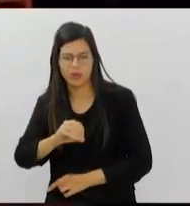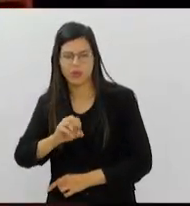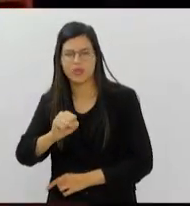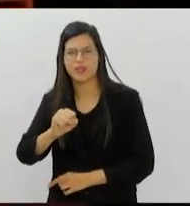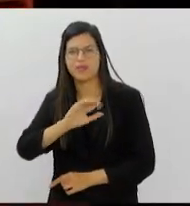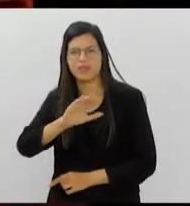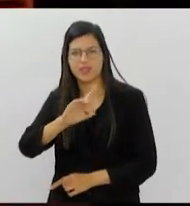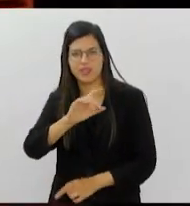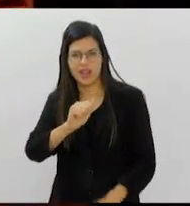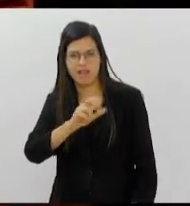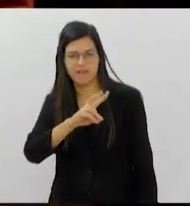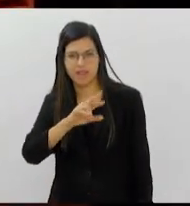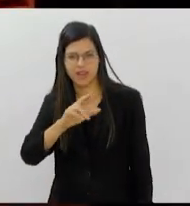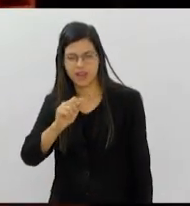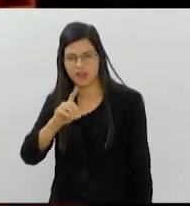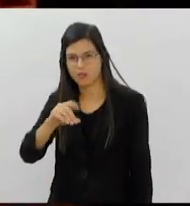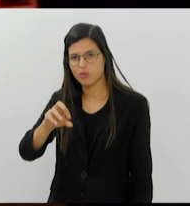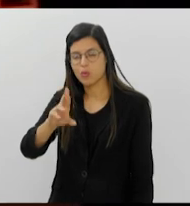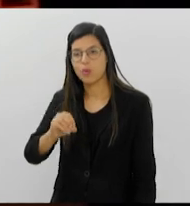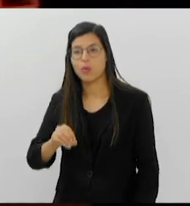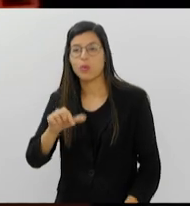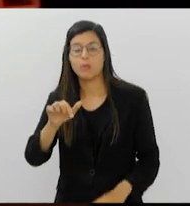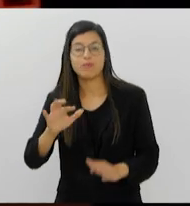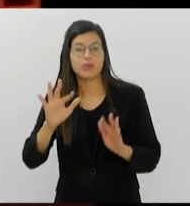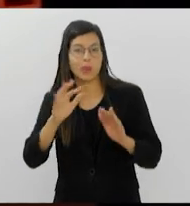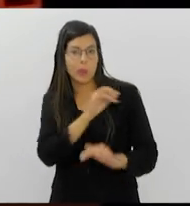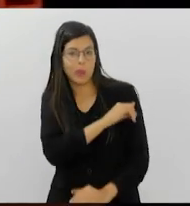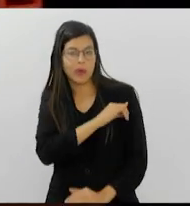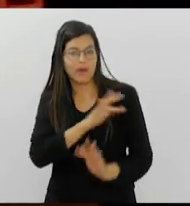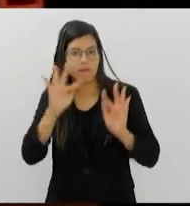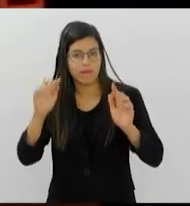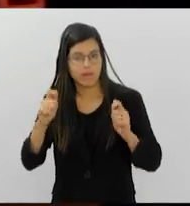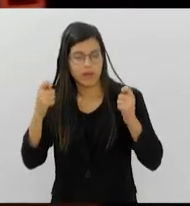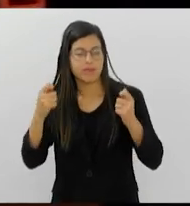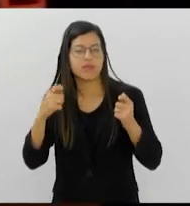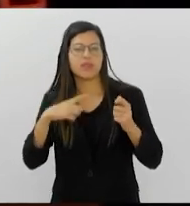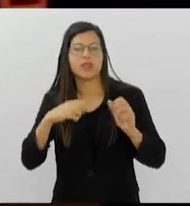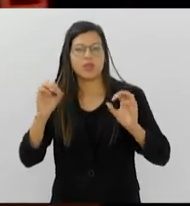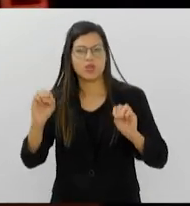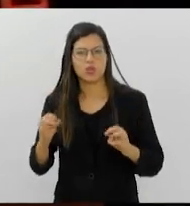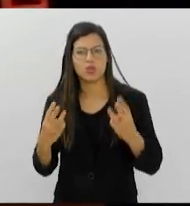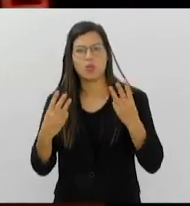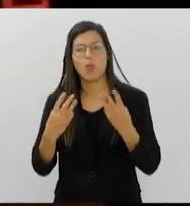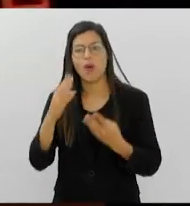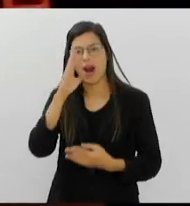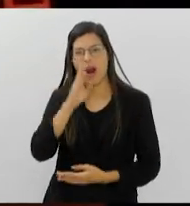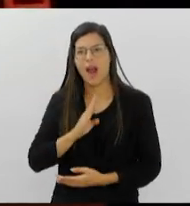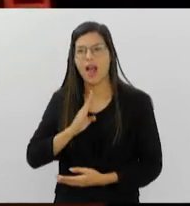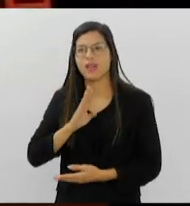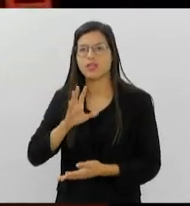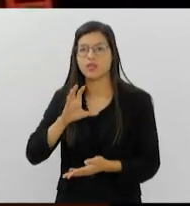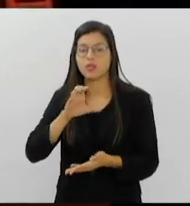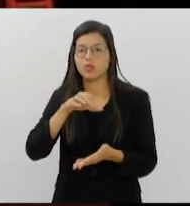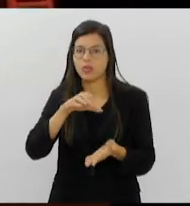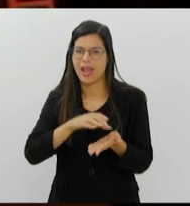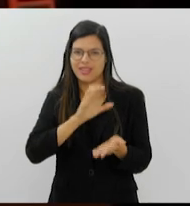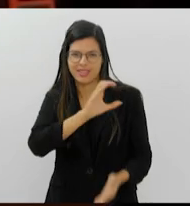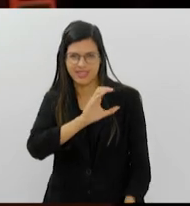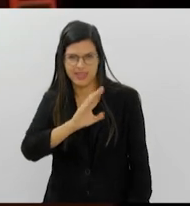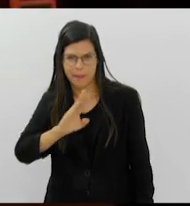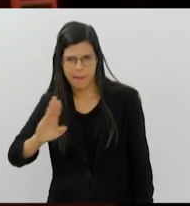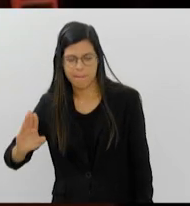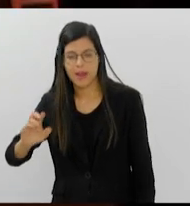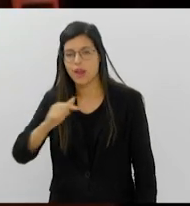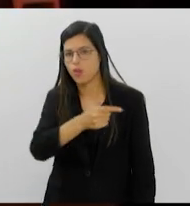O Rio Art Festival está de volta, com dezenas de shows gratuitos durante todo o mês de setembro no Centro Cultural Banco do Brasil e